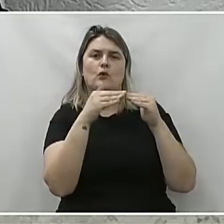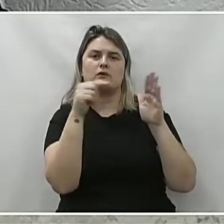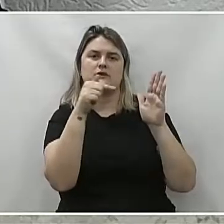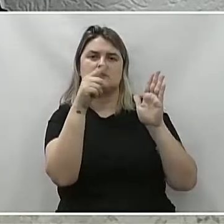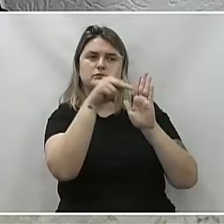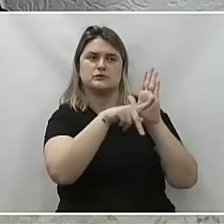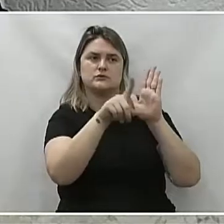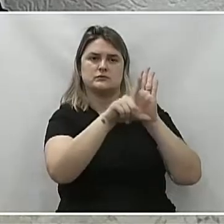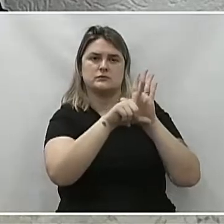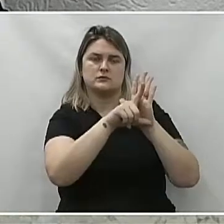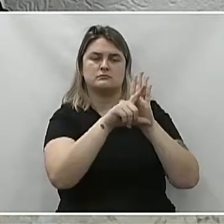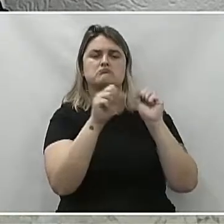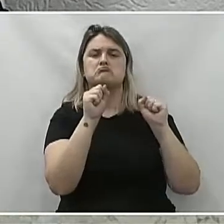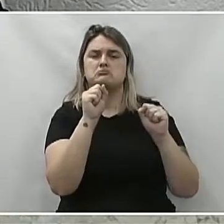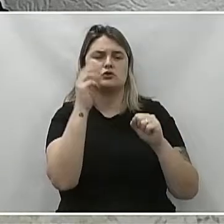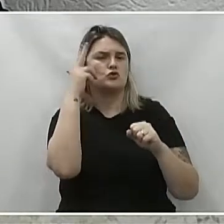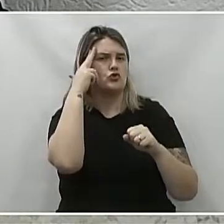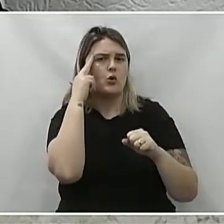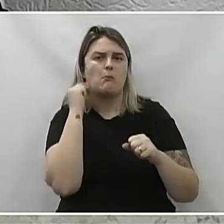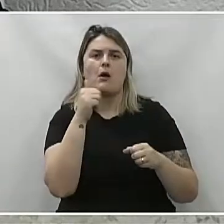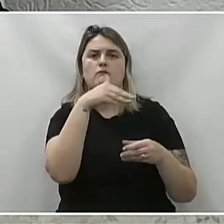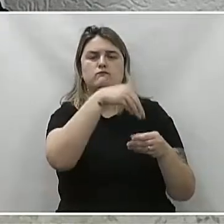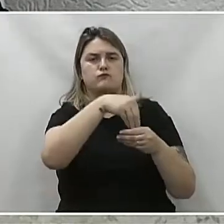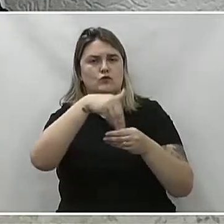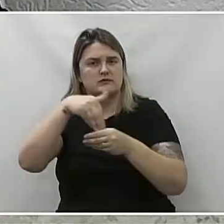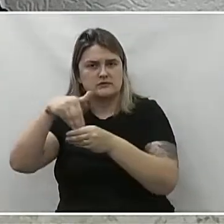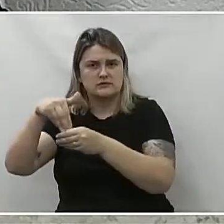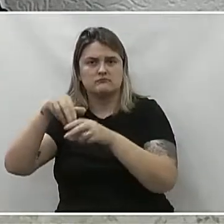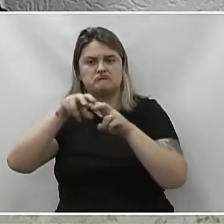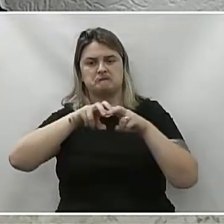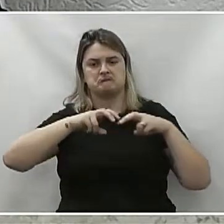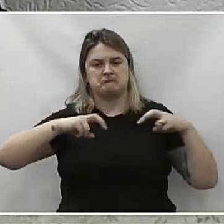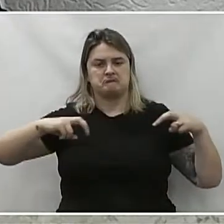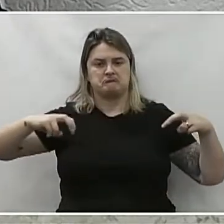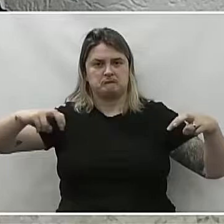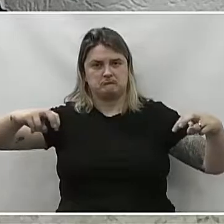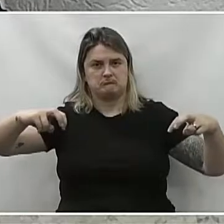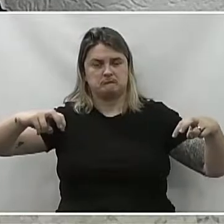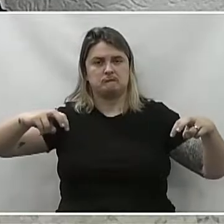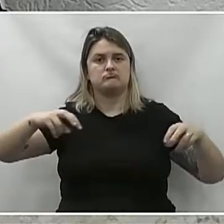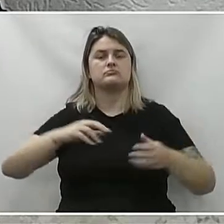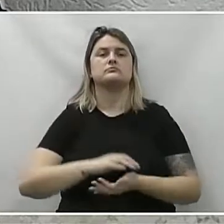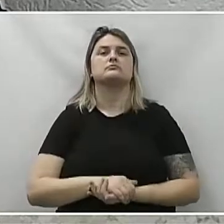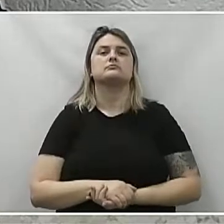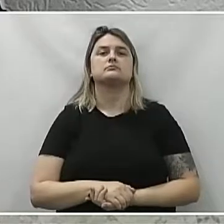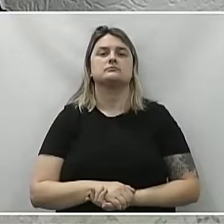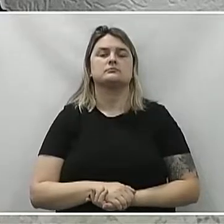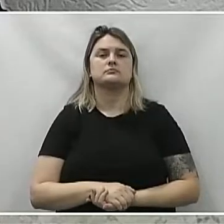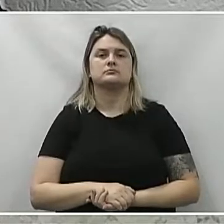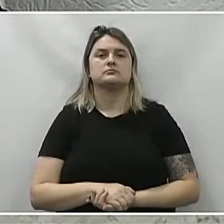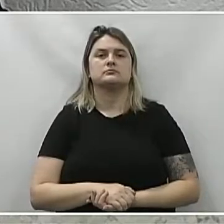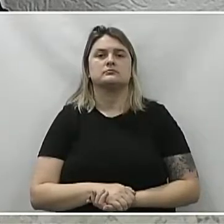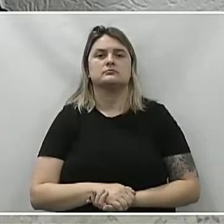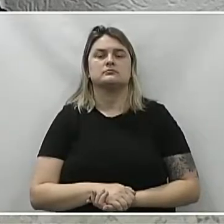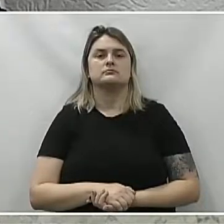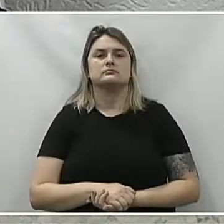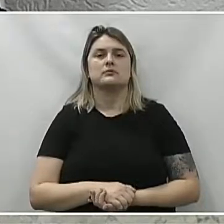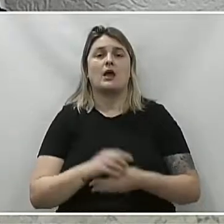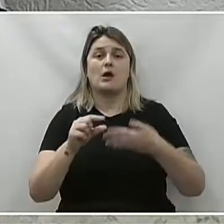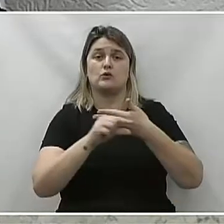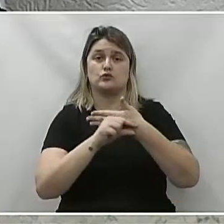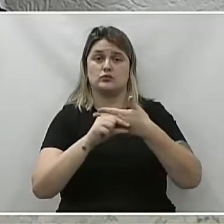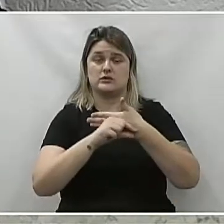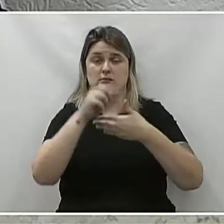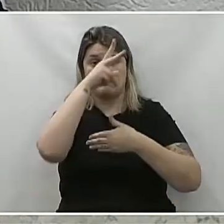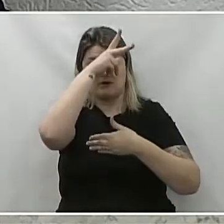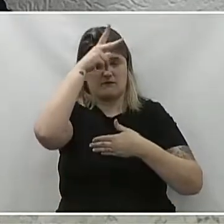favorável ao projeto em questão, o projeto de lei ordinária de número 41 de 2022, de autoria do